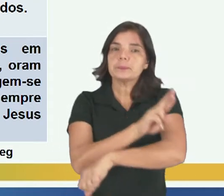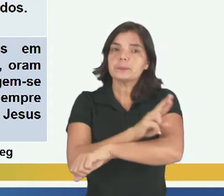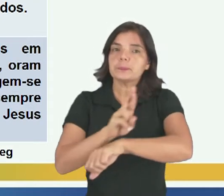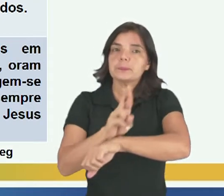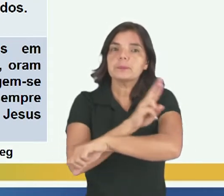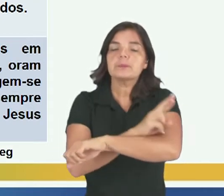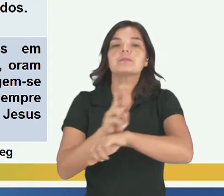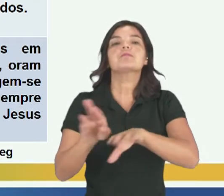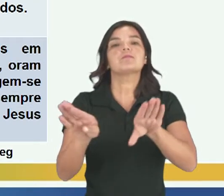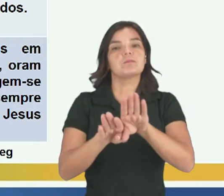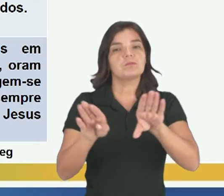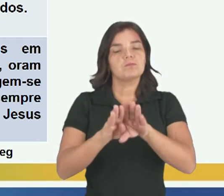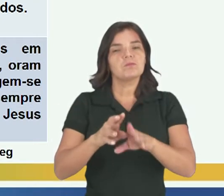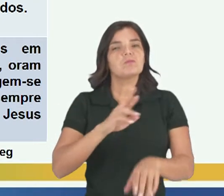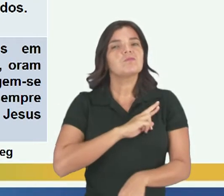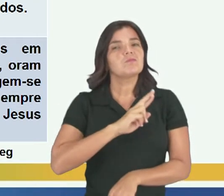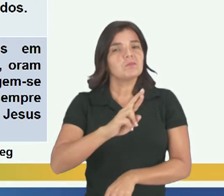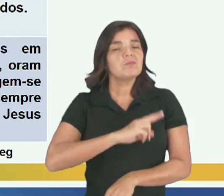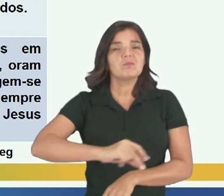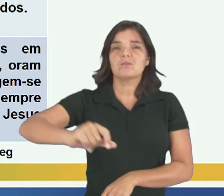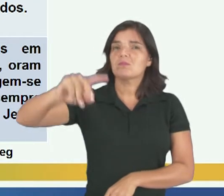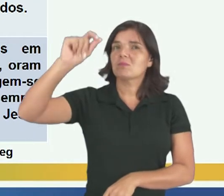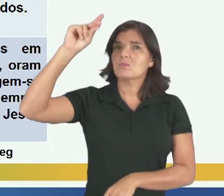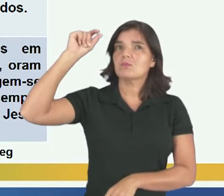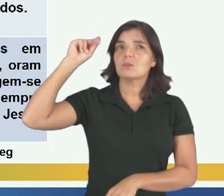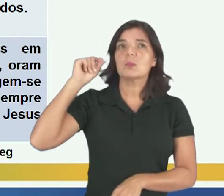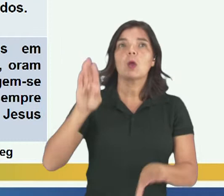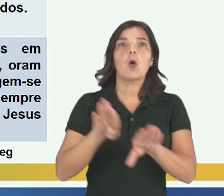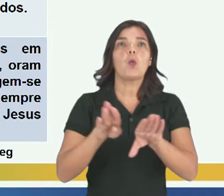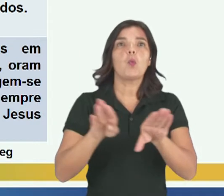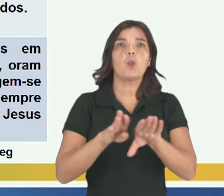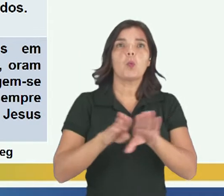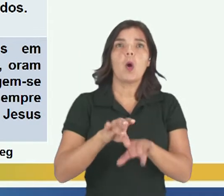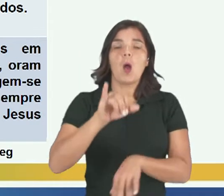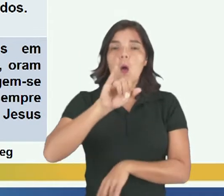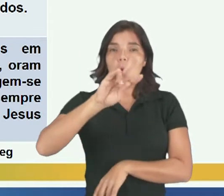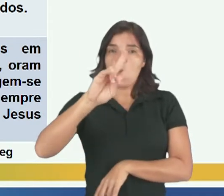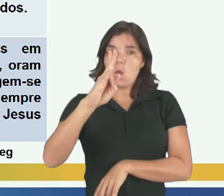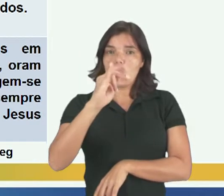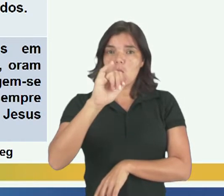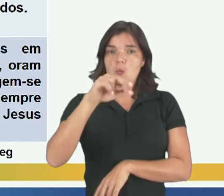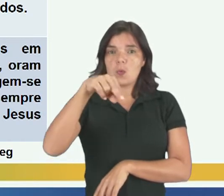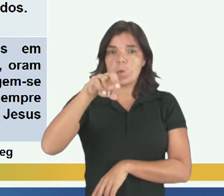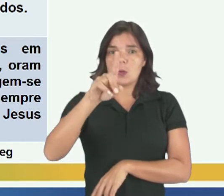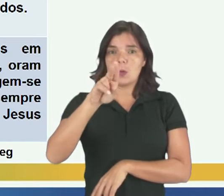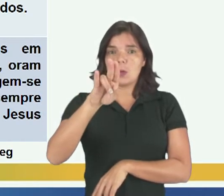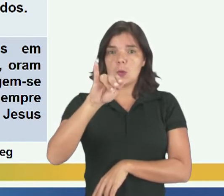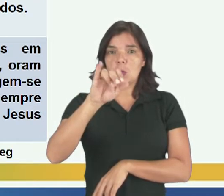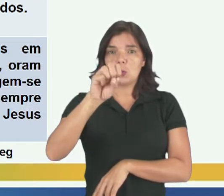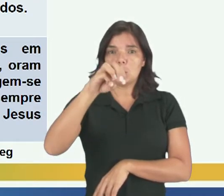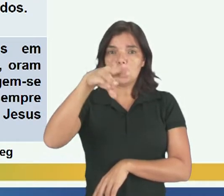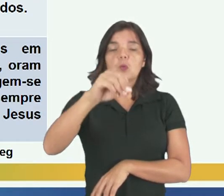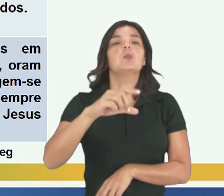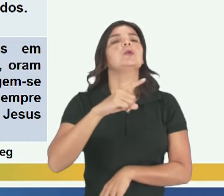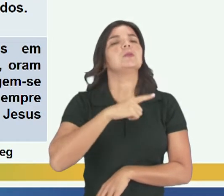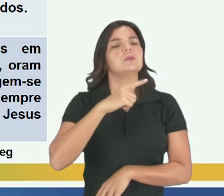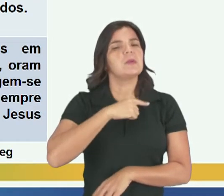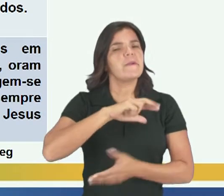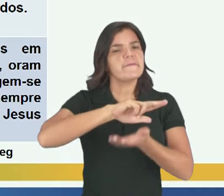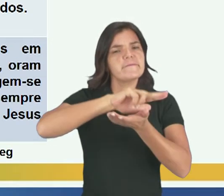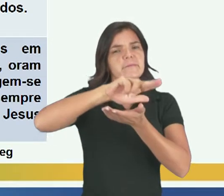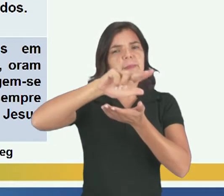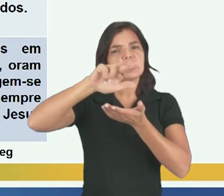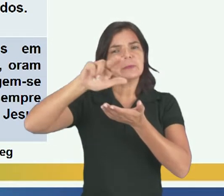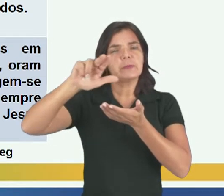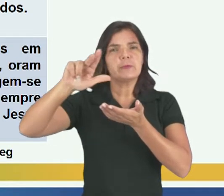caso, a religião mais antiga do mundo é o hinduísmo, né? O hinduísmo é uma religião que tem